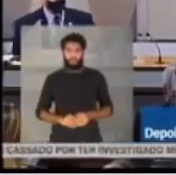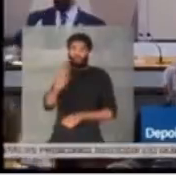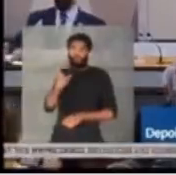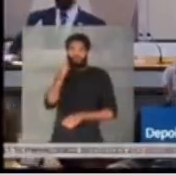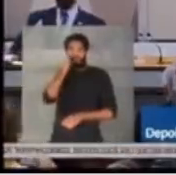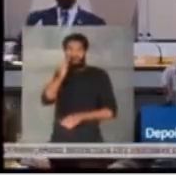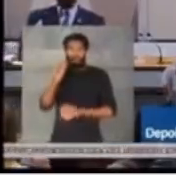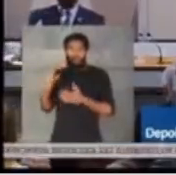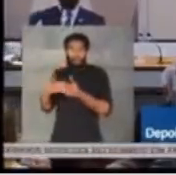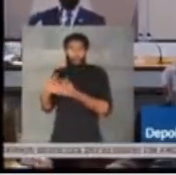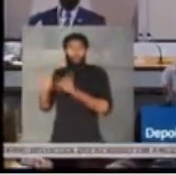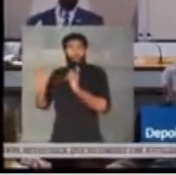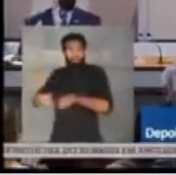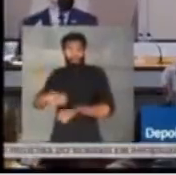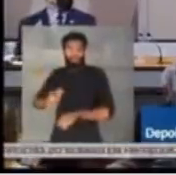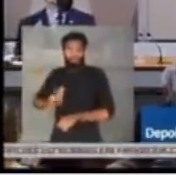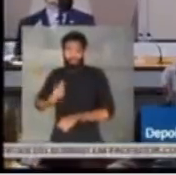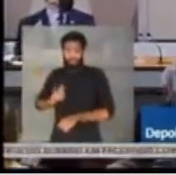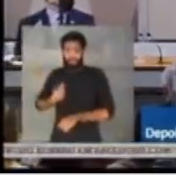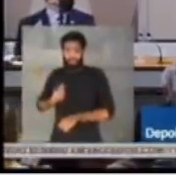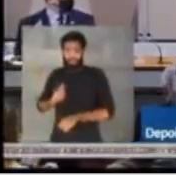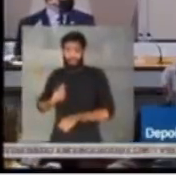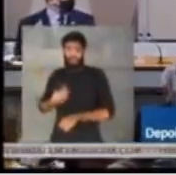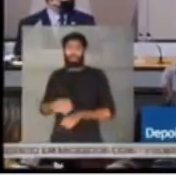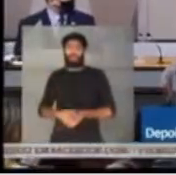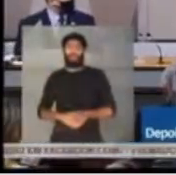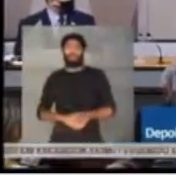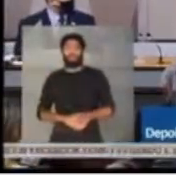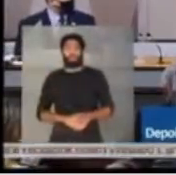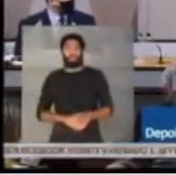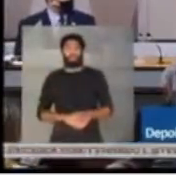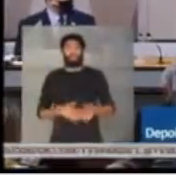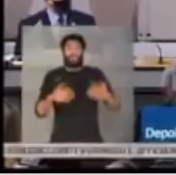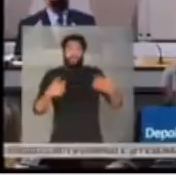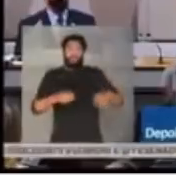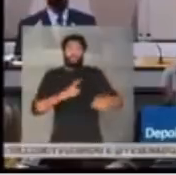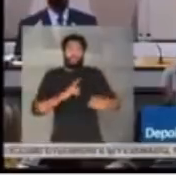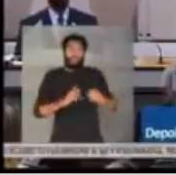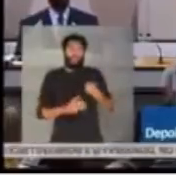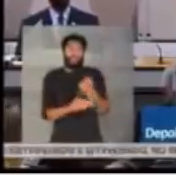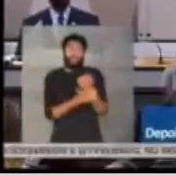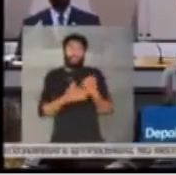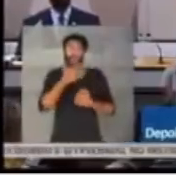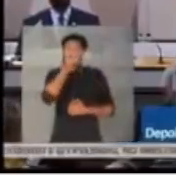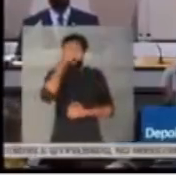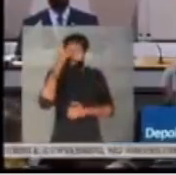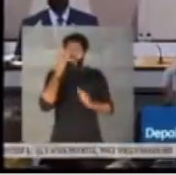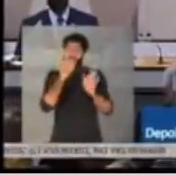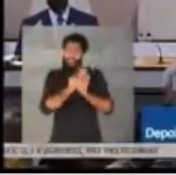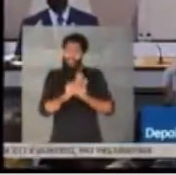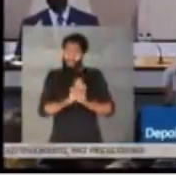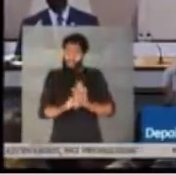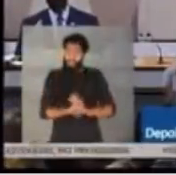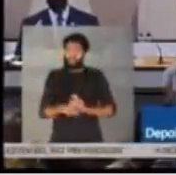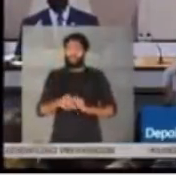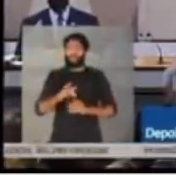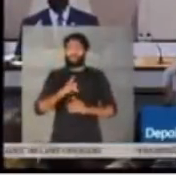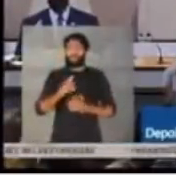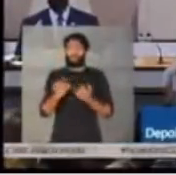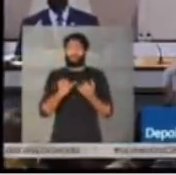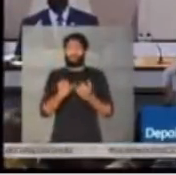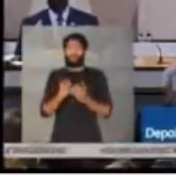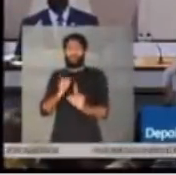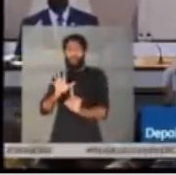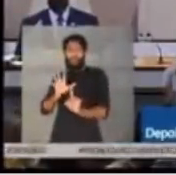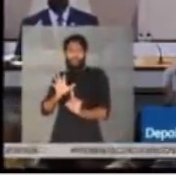porteiro. Será que o senhor precisa garantir a palavra às pessoas que estão fazendo as perguntas? Há um clima